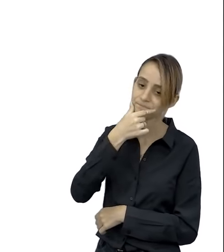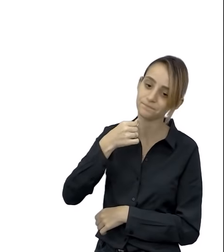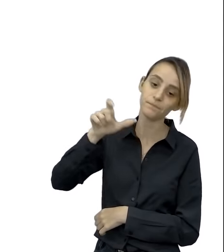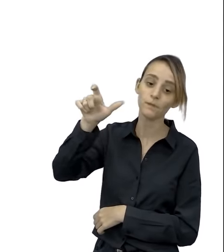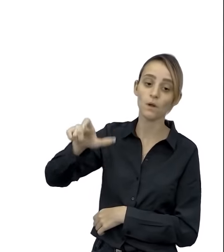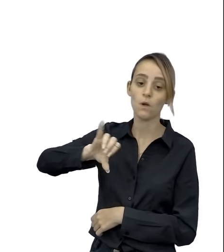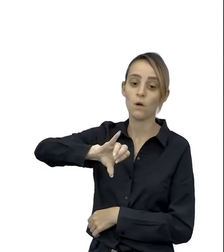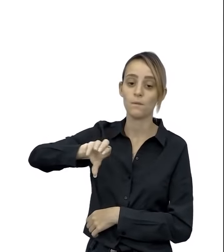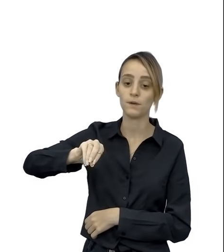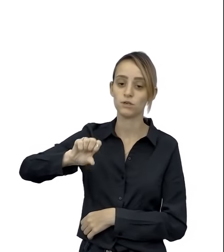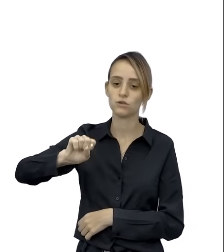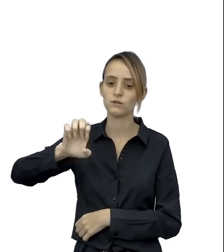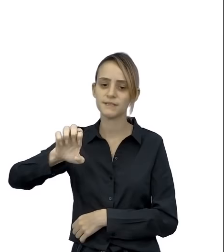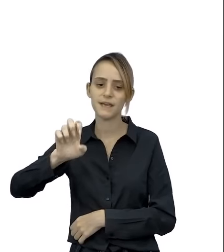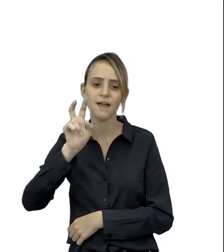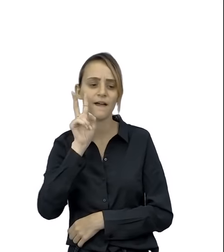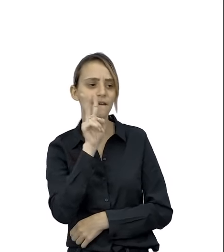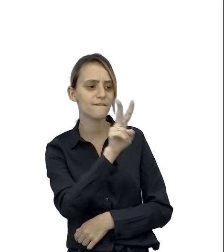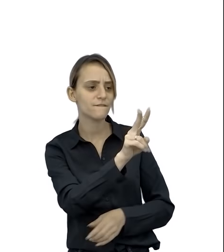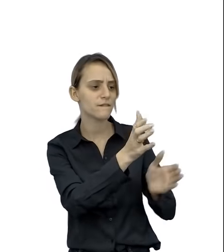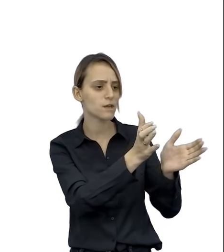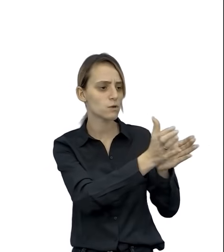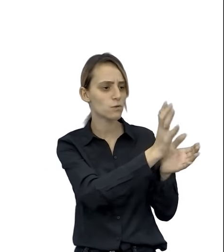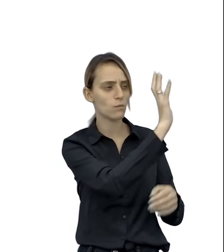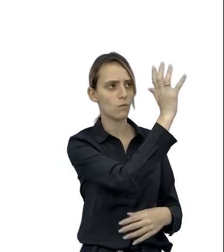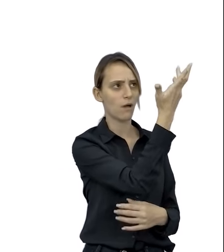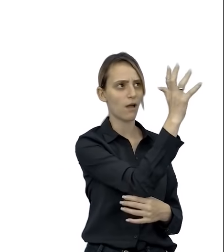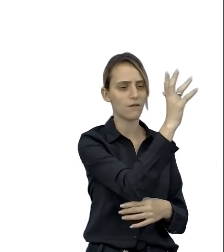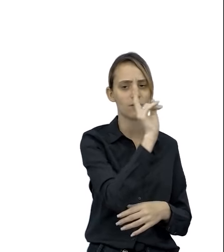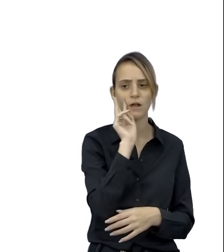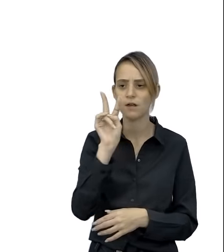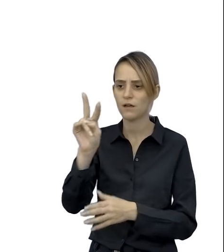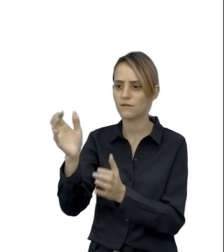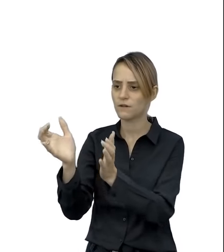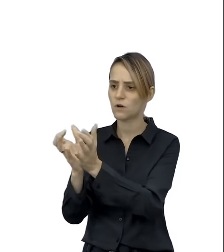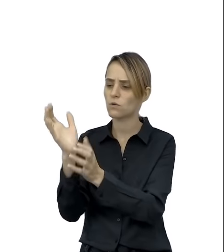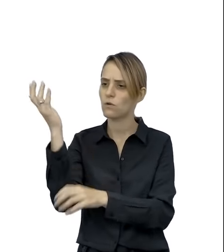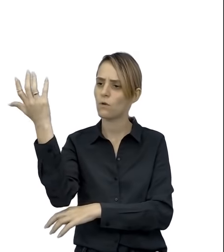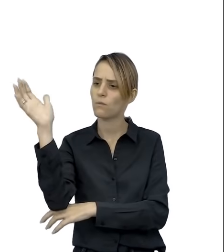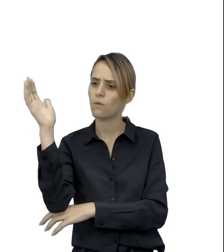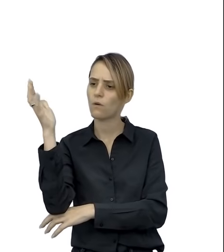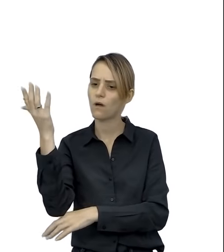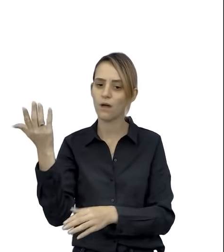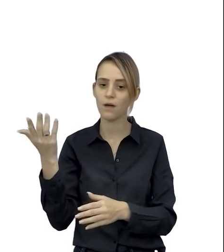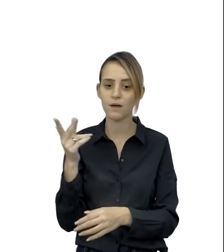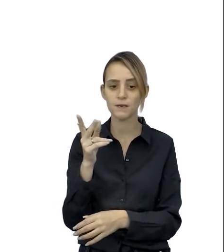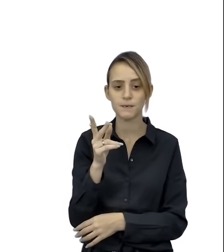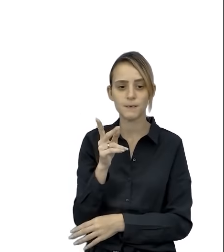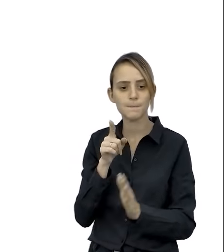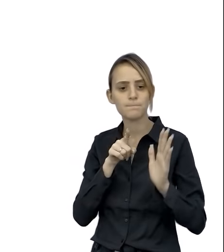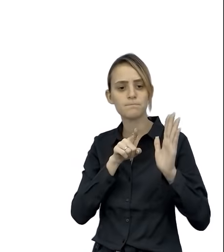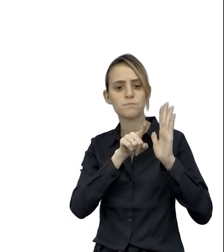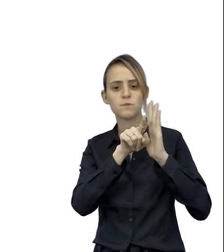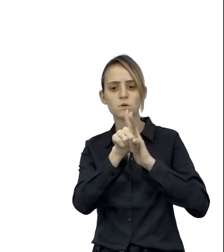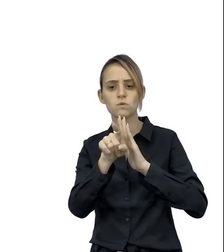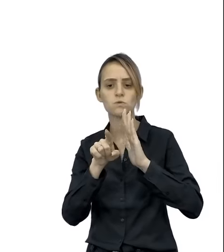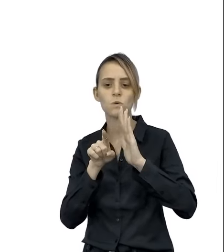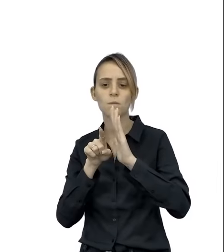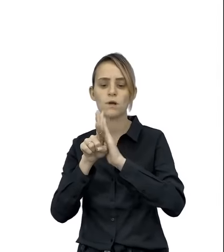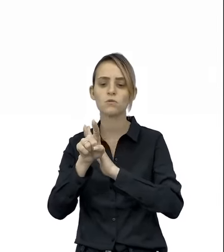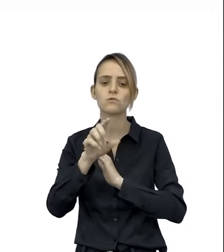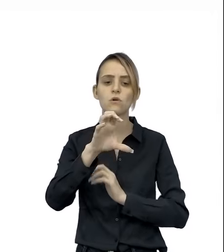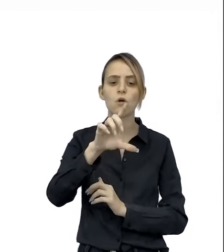José Roberto olhou as duas coleções de árvores e fez algumas perguntas a Clóvis. Responda você